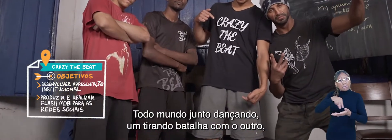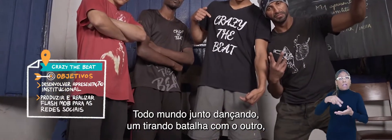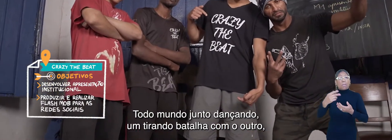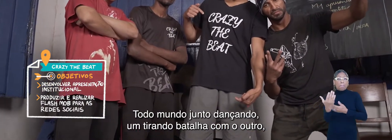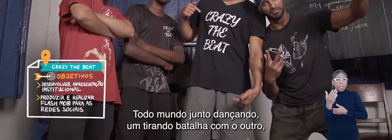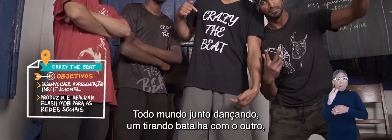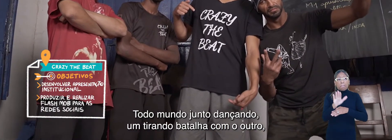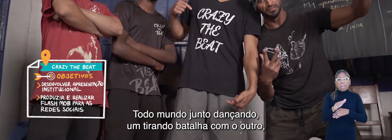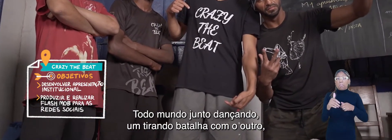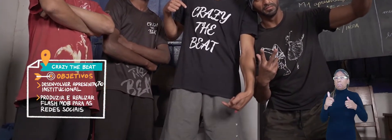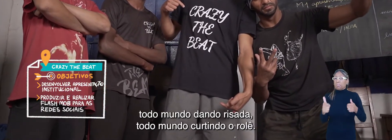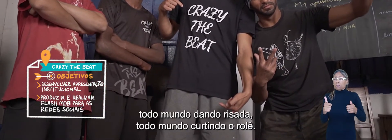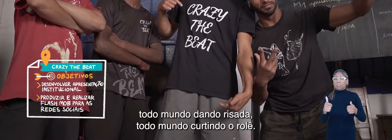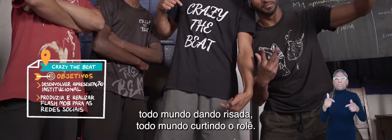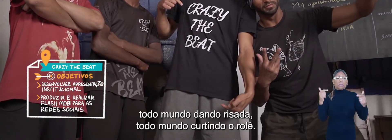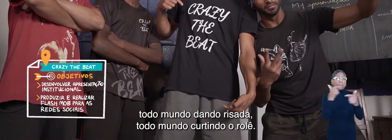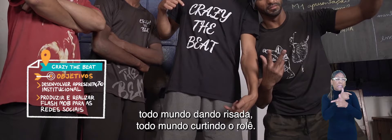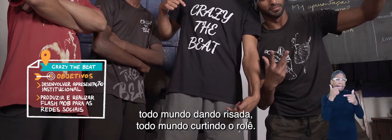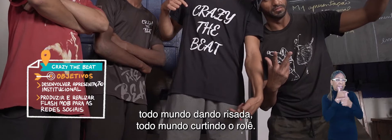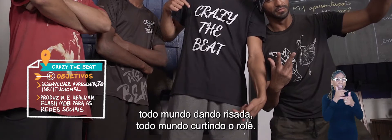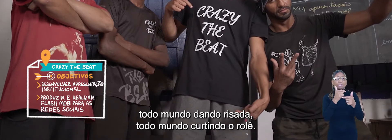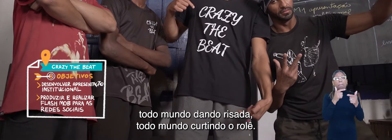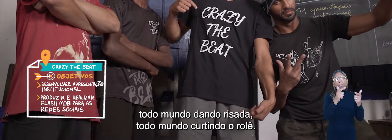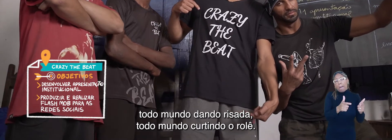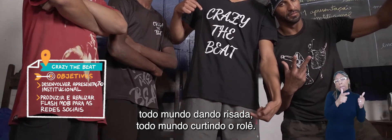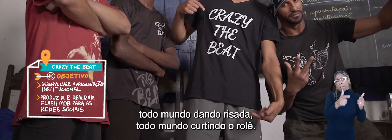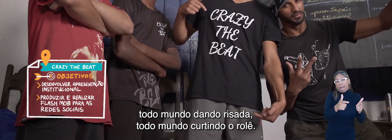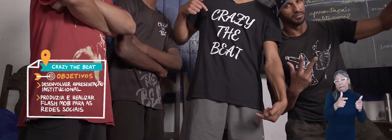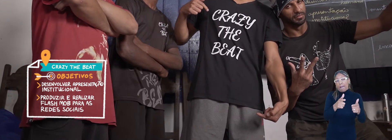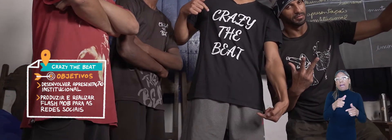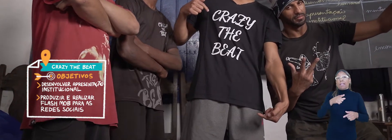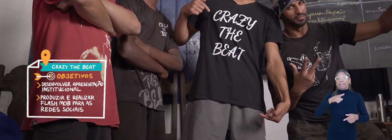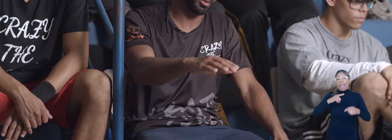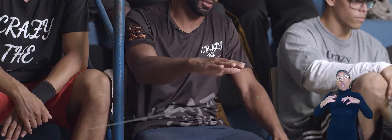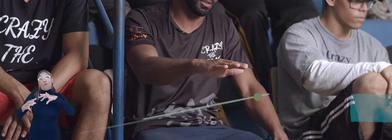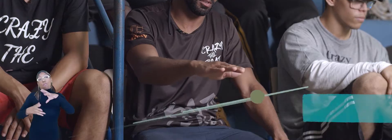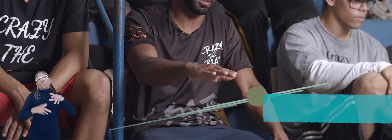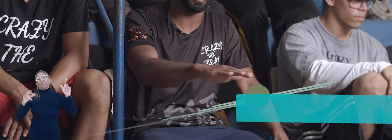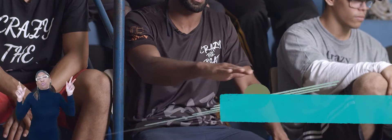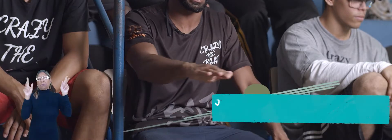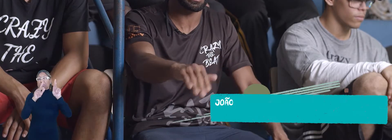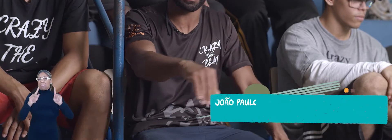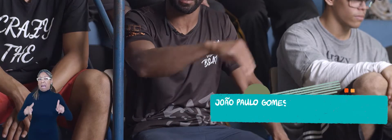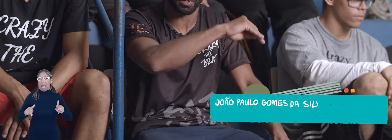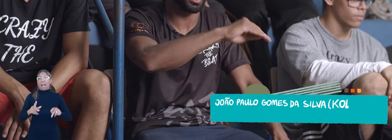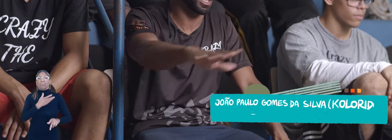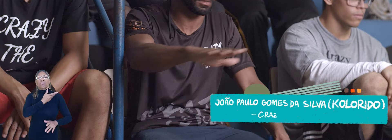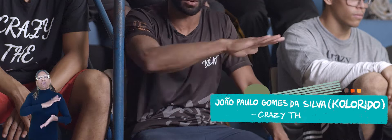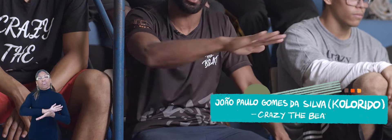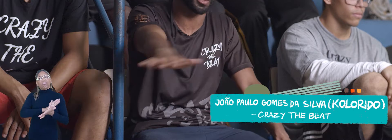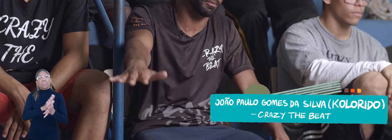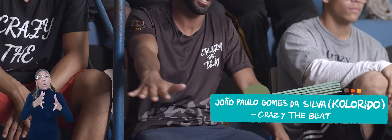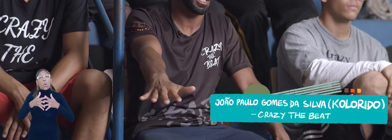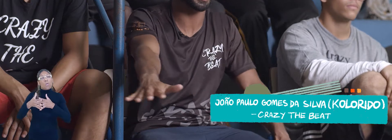um tirando batalha com o outro, todo mundo dando risada, todo mundo curtindo o rolê. Nós quer um mundo de paz, sem